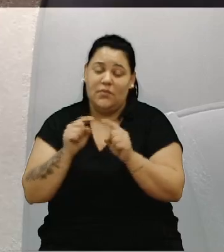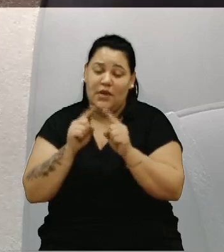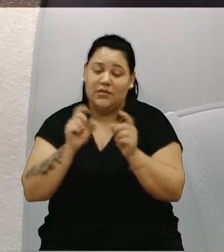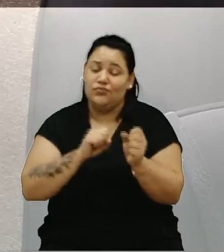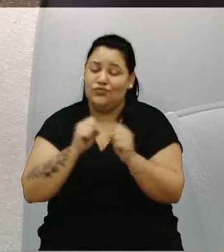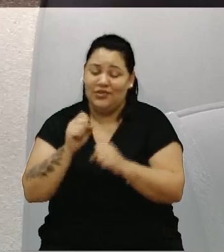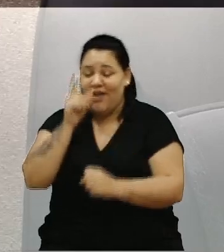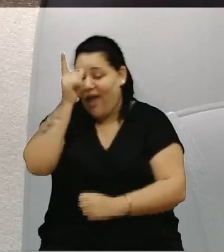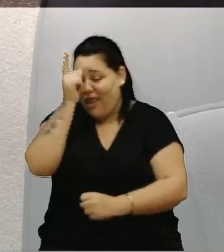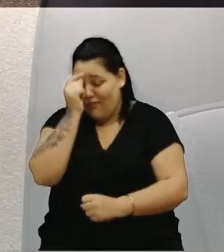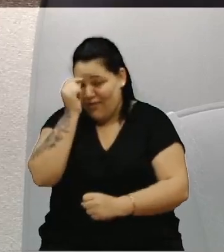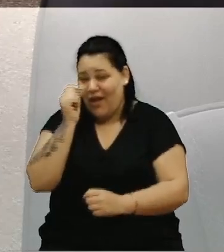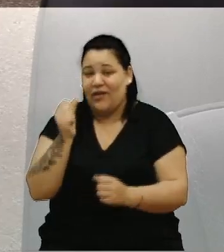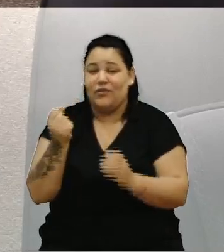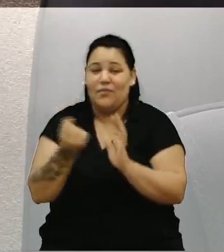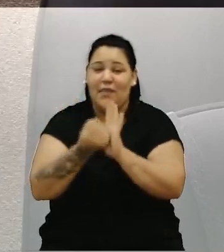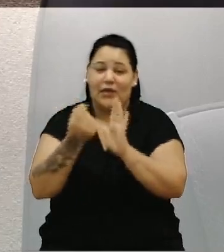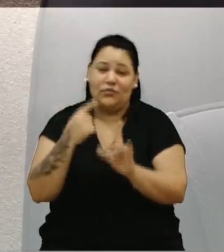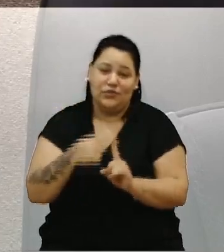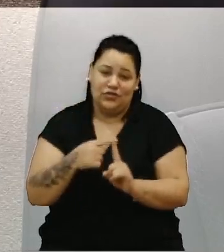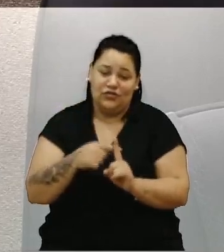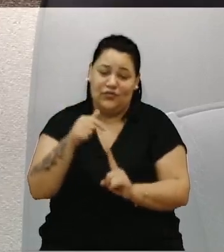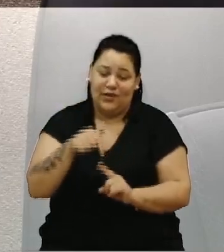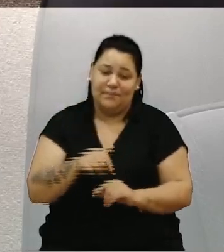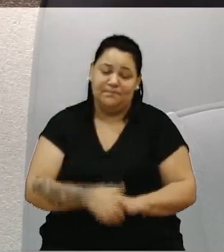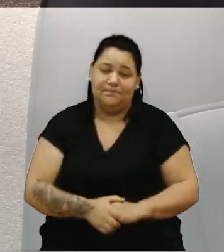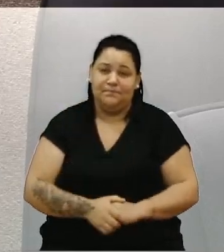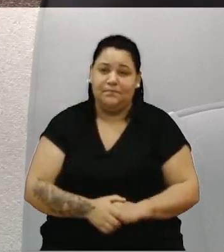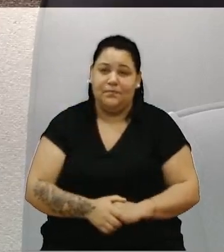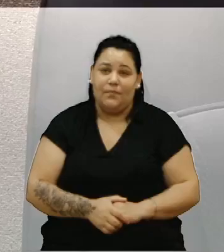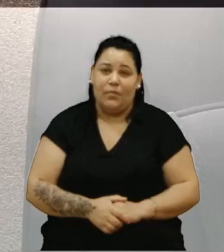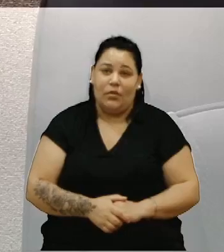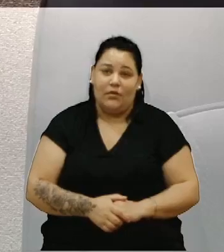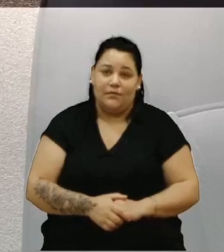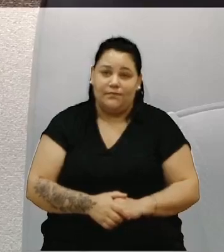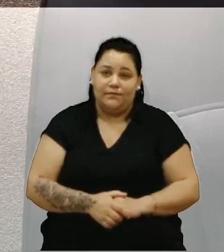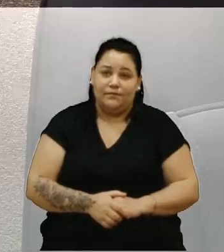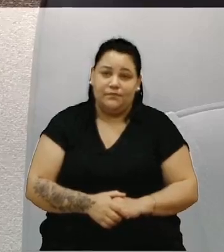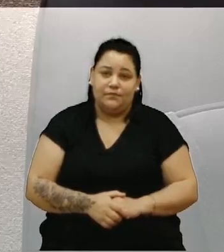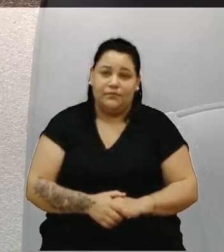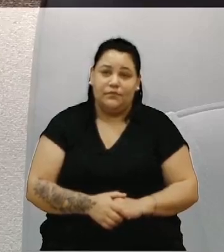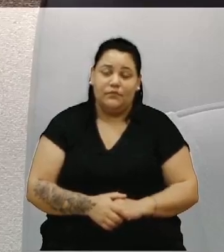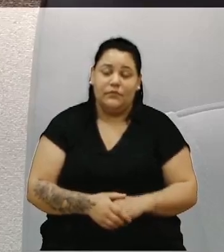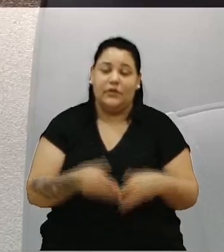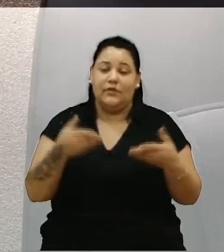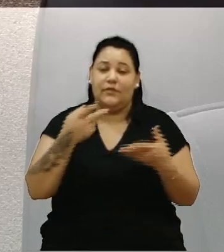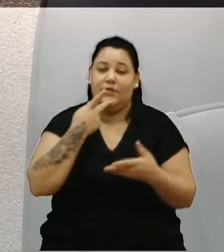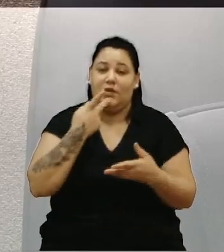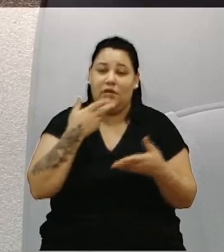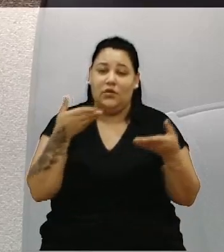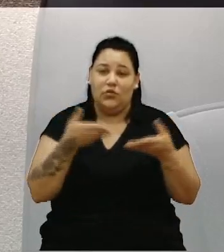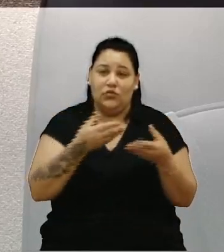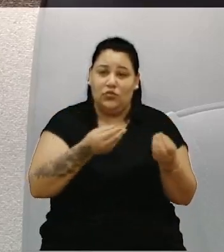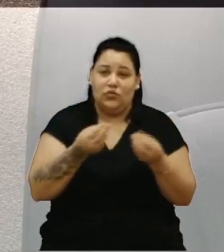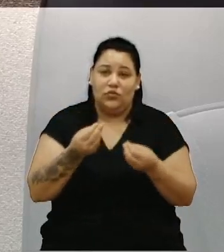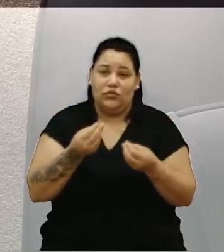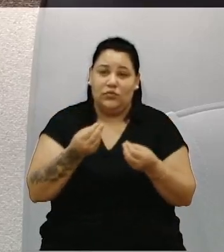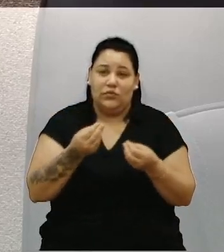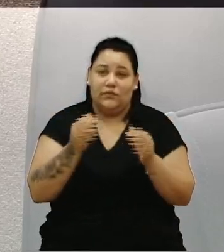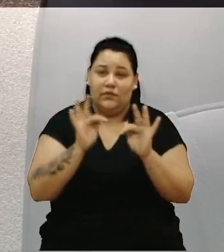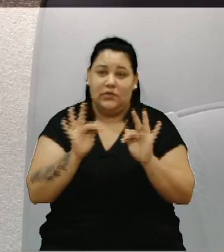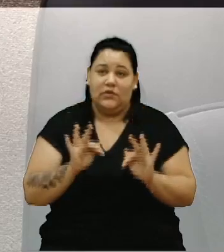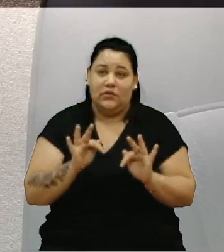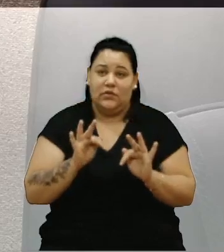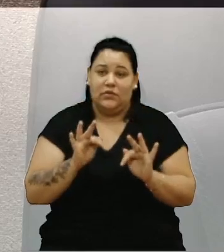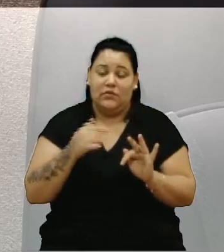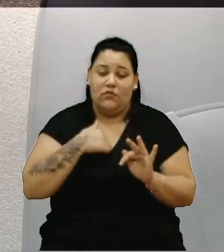talvez pudesse ter tido um impacto positivo, né? E dizer que hoje, com bastante alegria, né, a gente vai vou